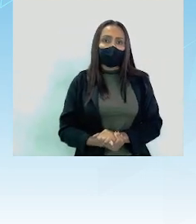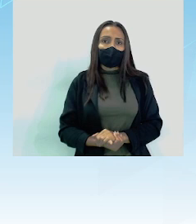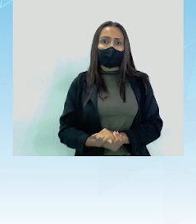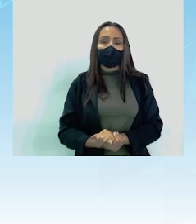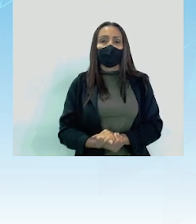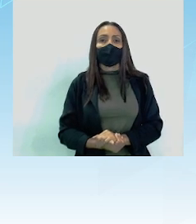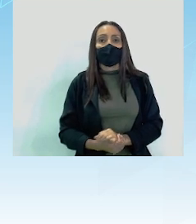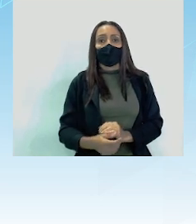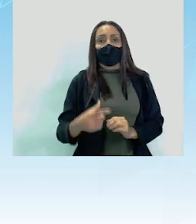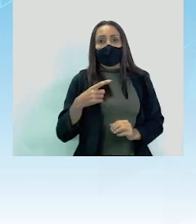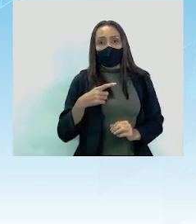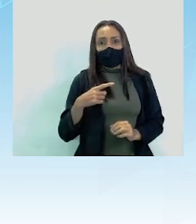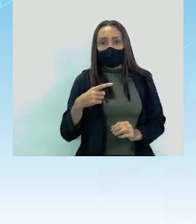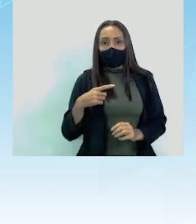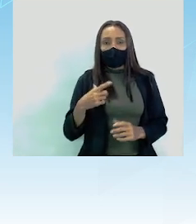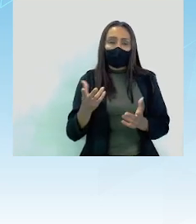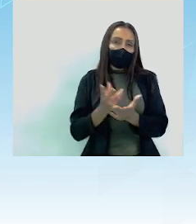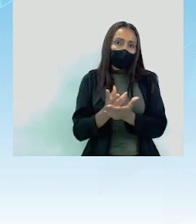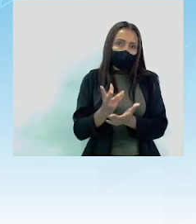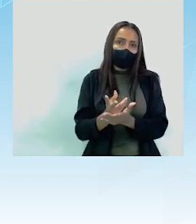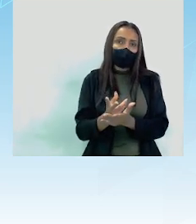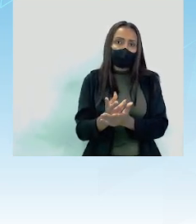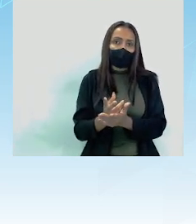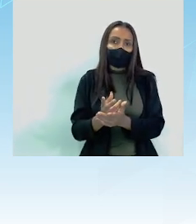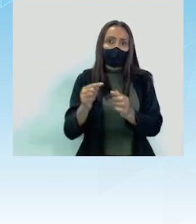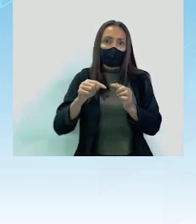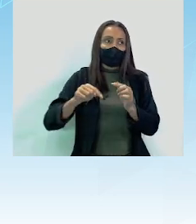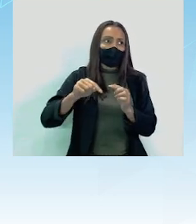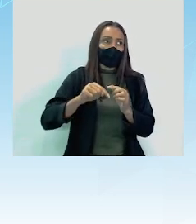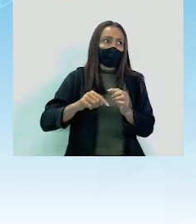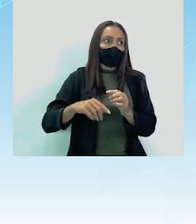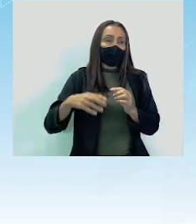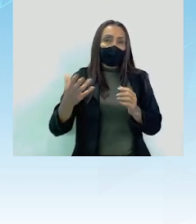ela tem um ponto de chegada e partida que é o mesmo e também é caracterizada por um